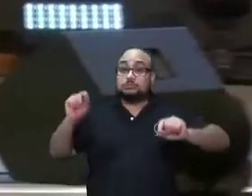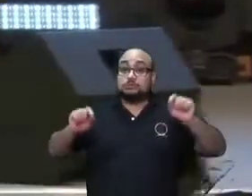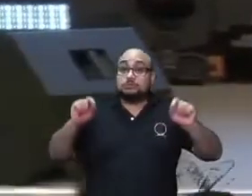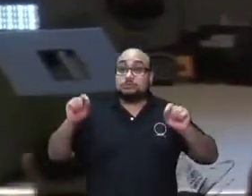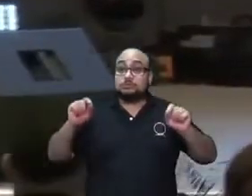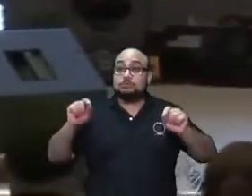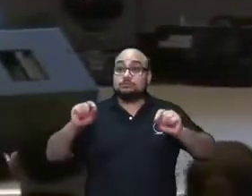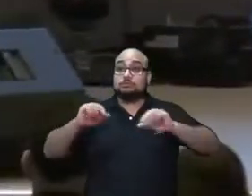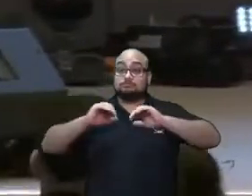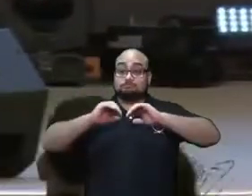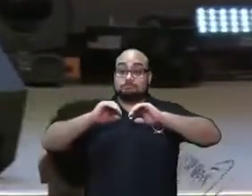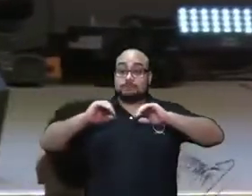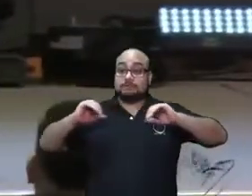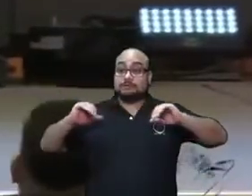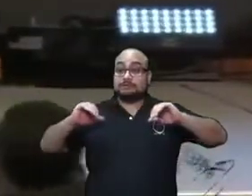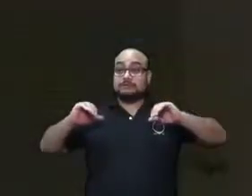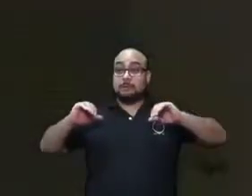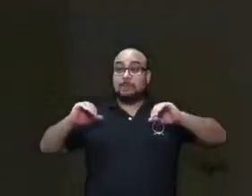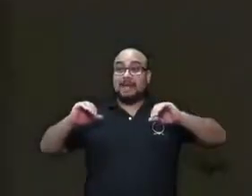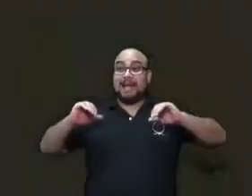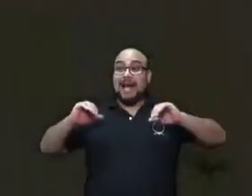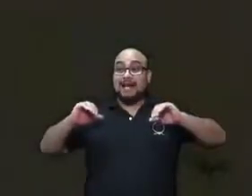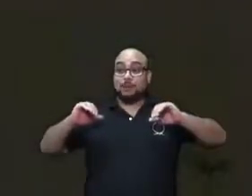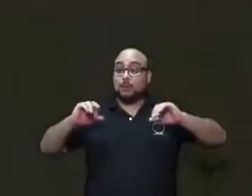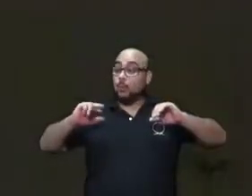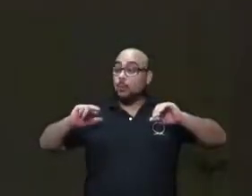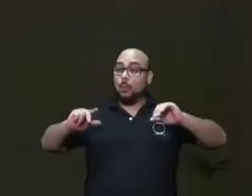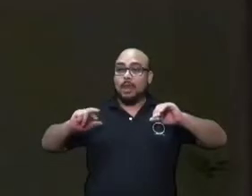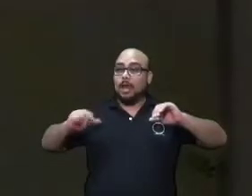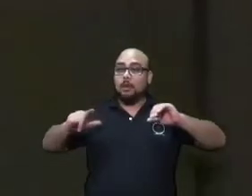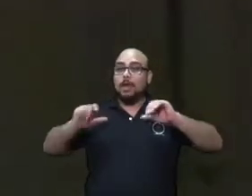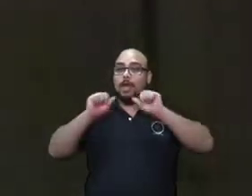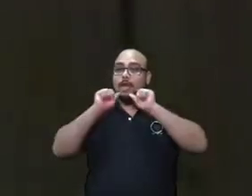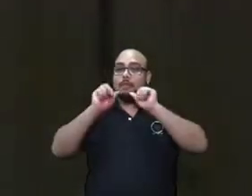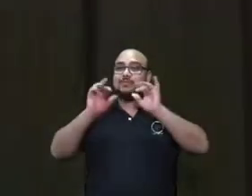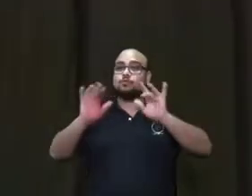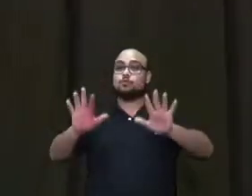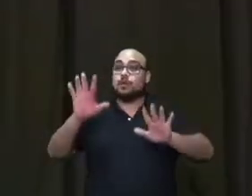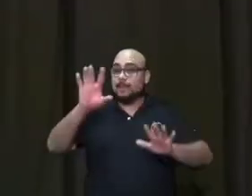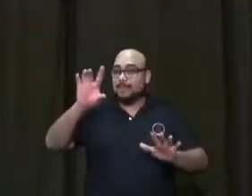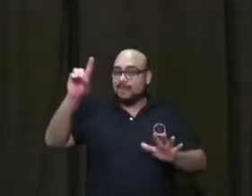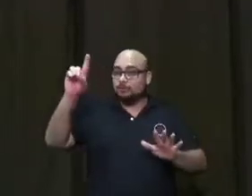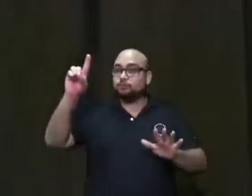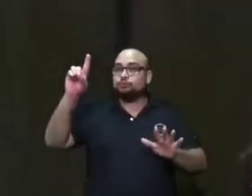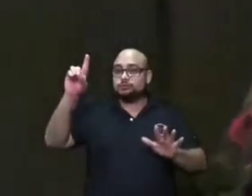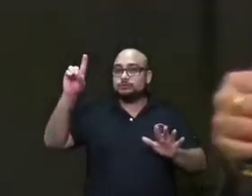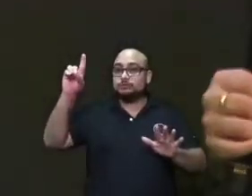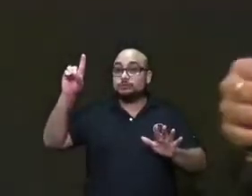separado dos seus irmãos. Entende?